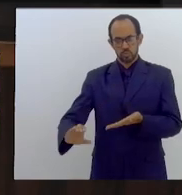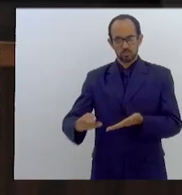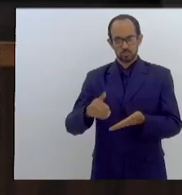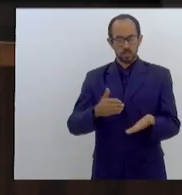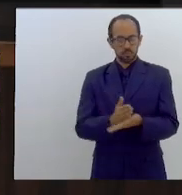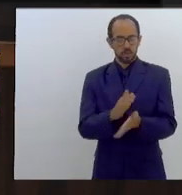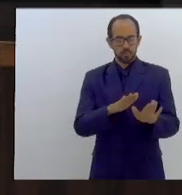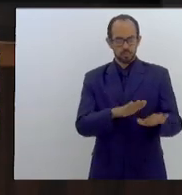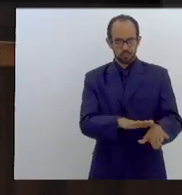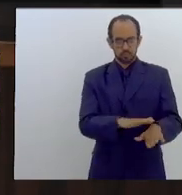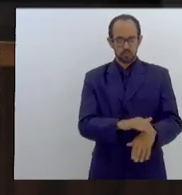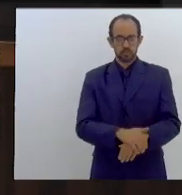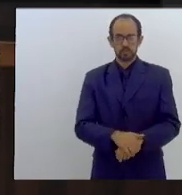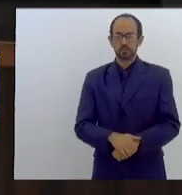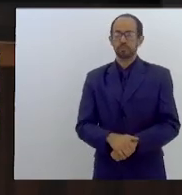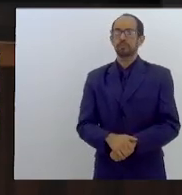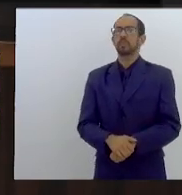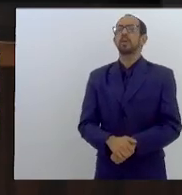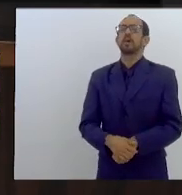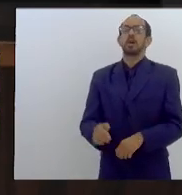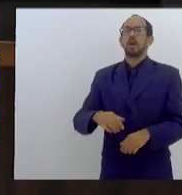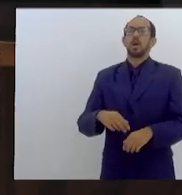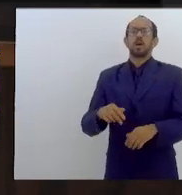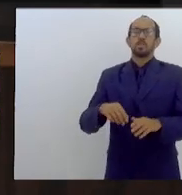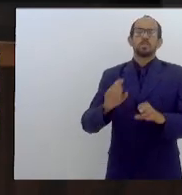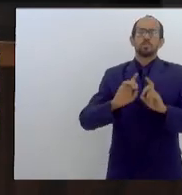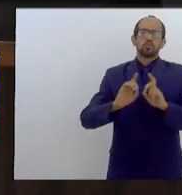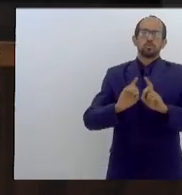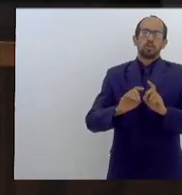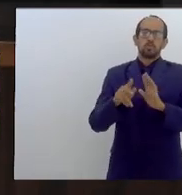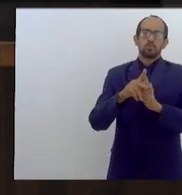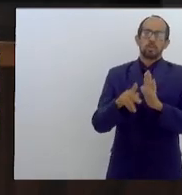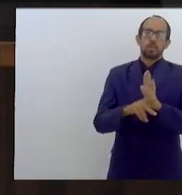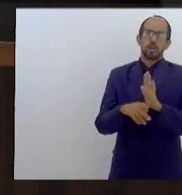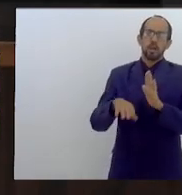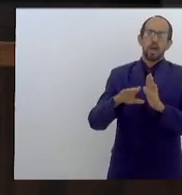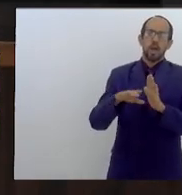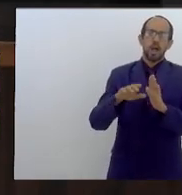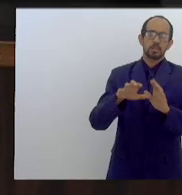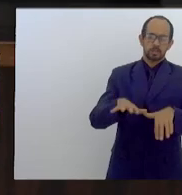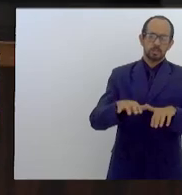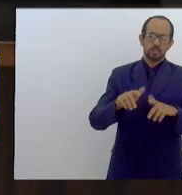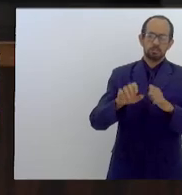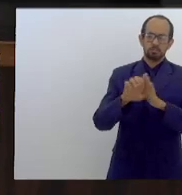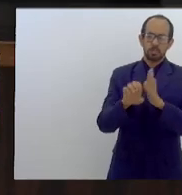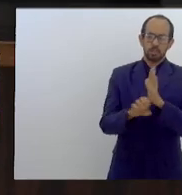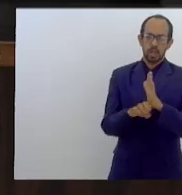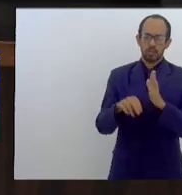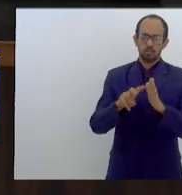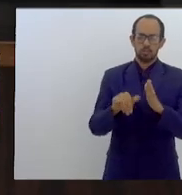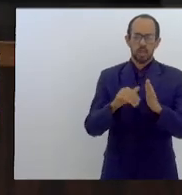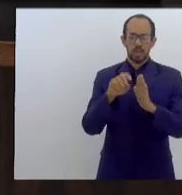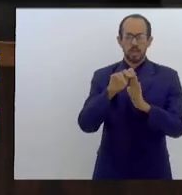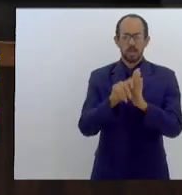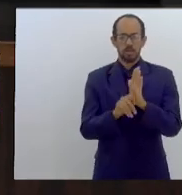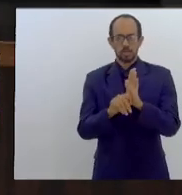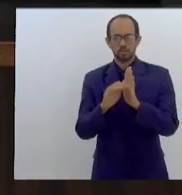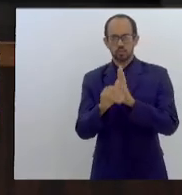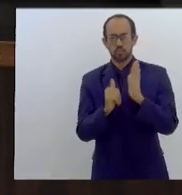aprovado. Em votação, projeto assim emendado. Senhores que aprovam, permaneçam como estão, aprovado. Vai a redação do vencido.